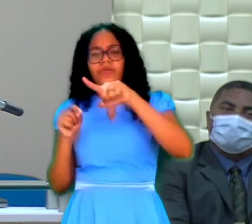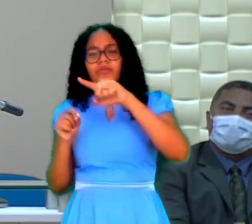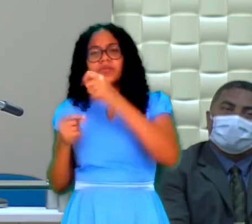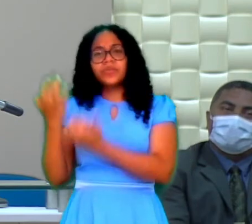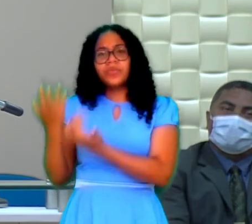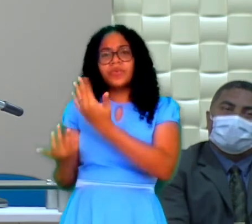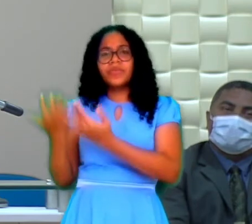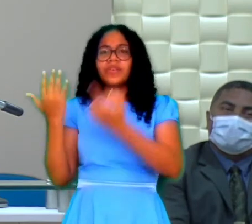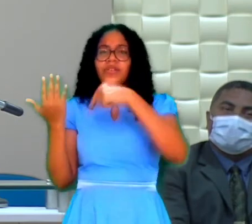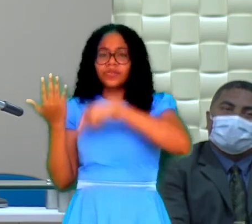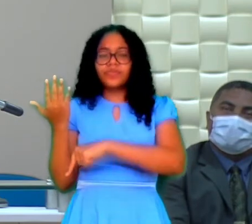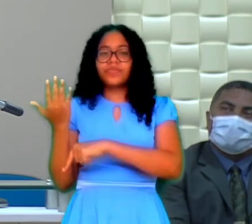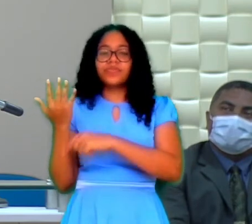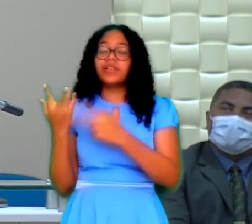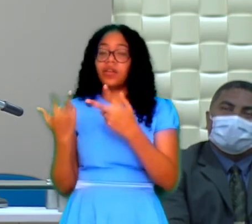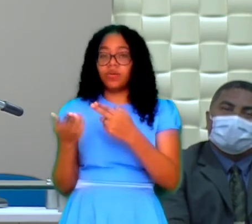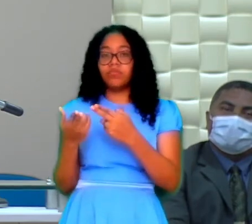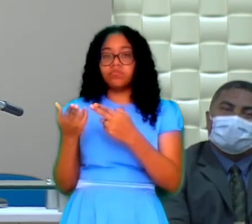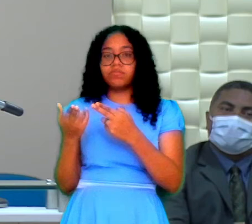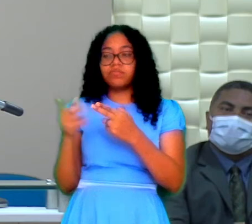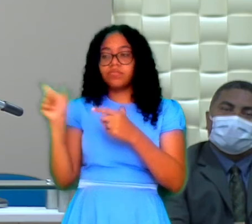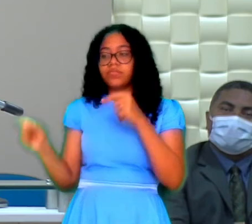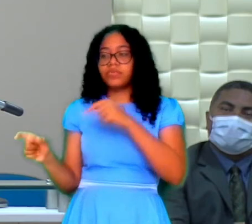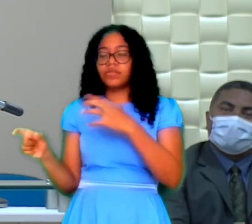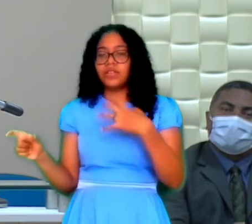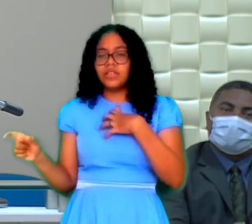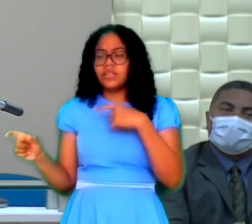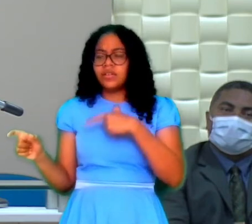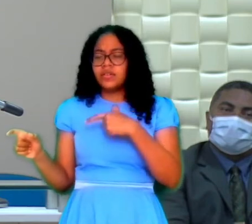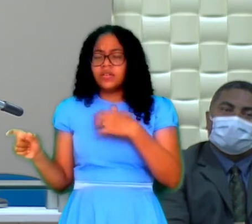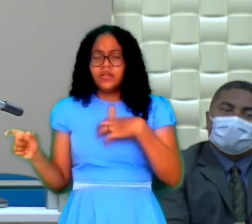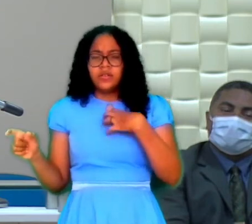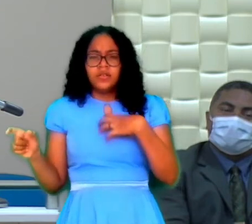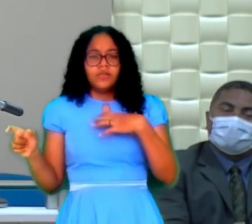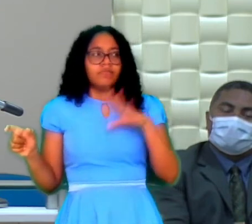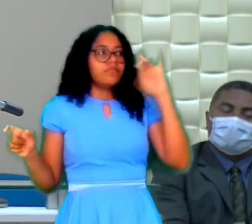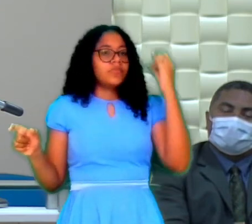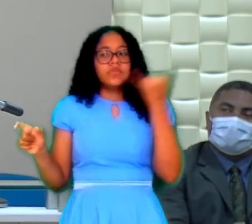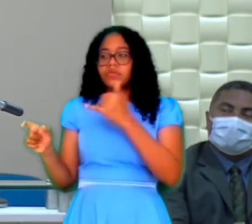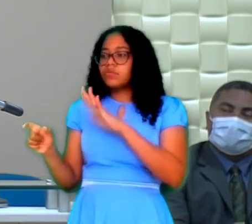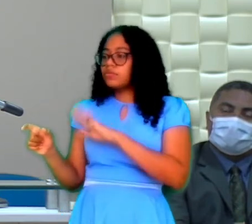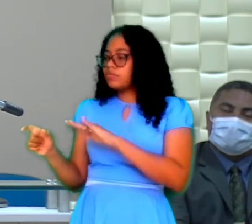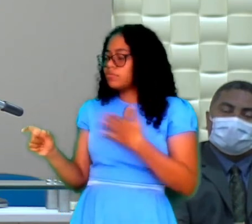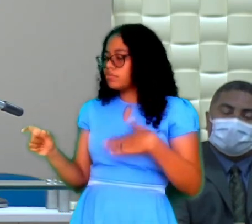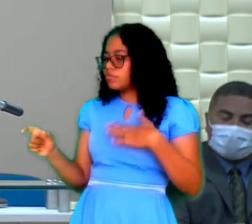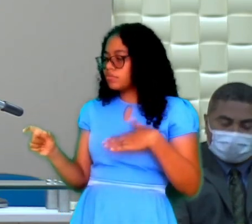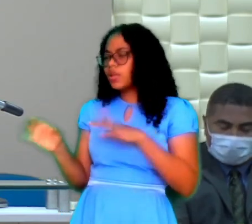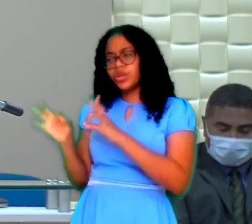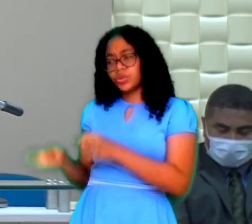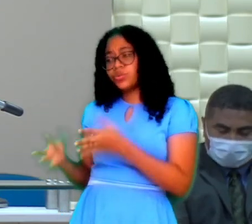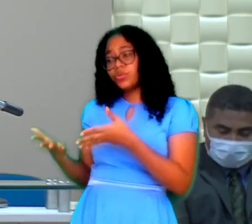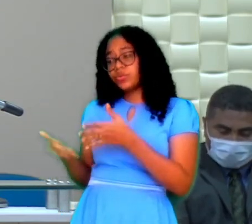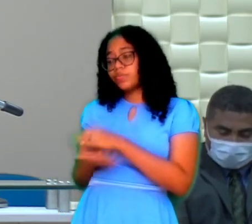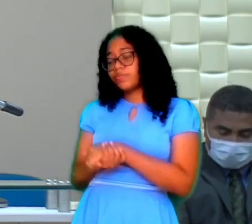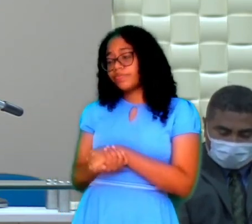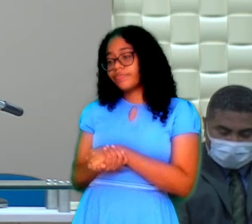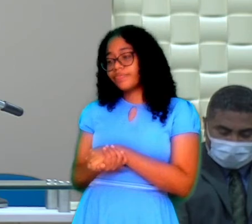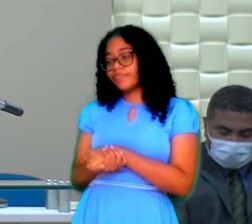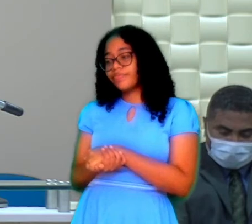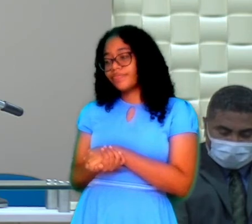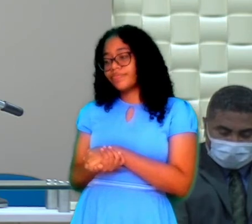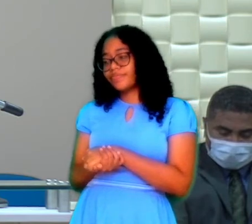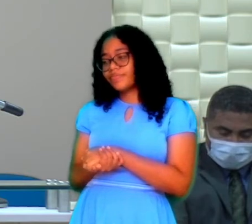Te servir de todo o meu coração. Eu resolvo Te servir com toda a minha alma, com todas as minhas forças. Agora eu